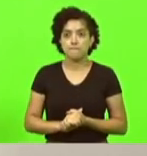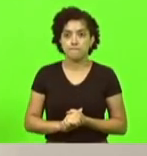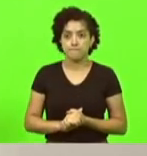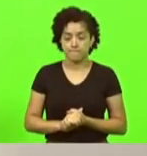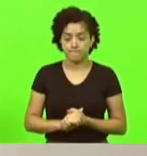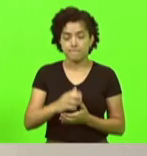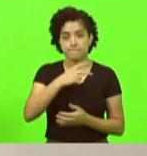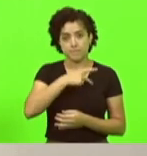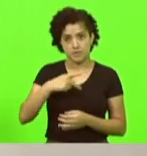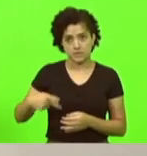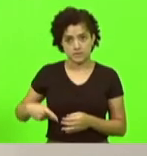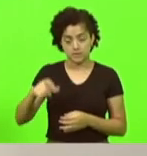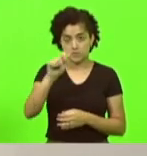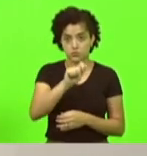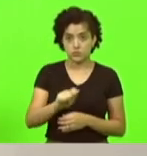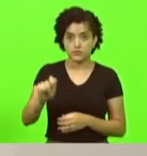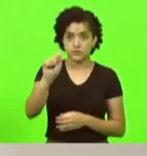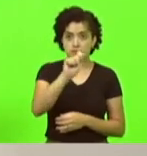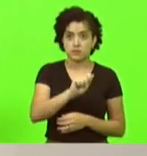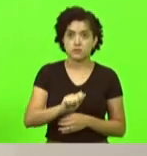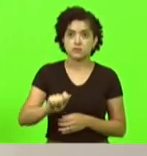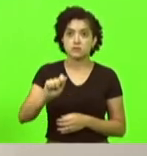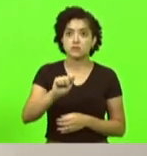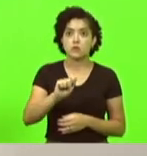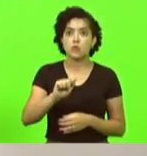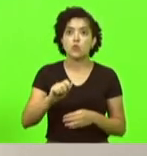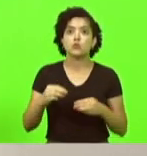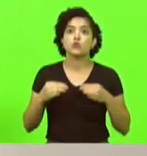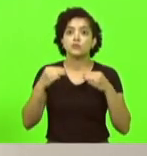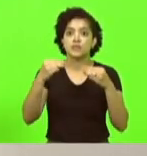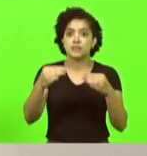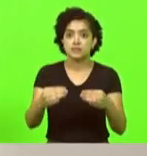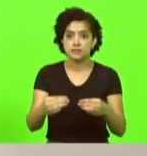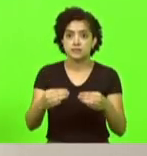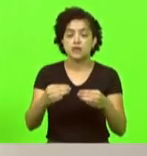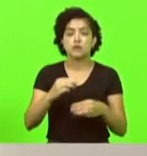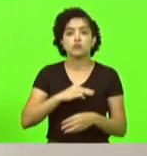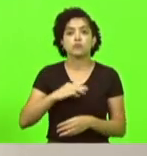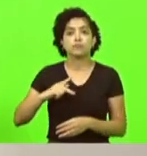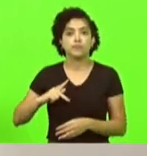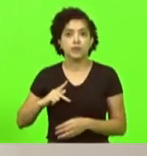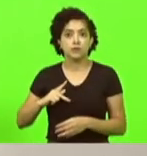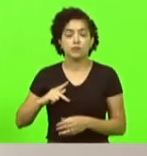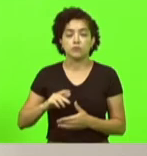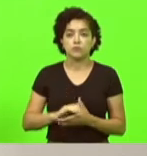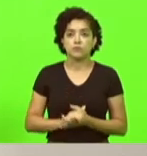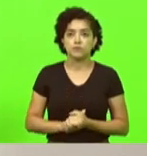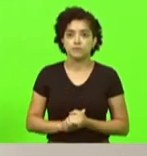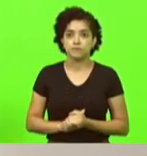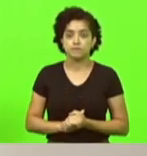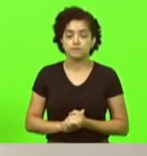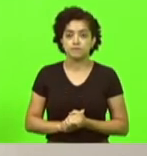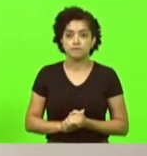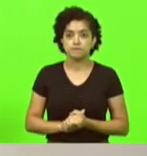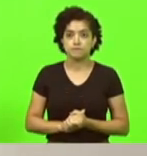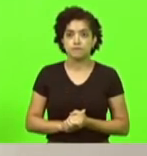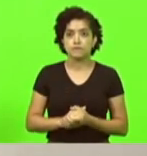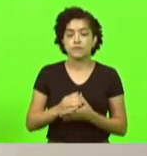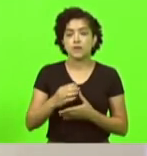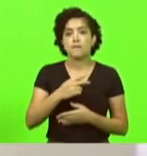o presidente da associação Catarinense do Ministério Público de Santa Catarina Marcelo Gomes Silva o